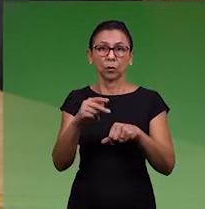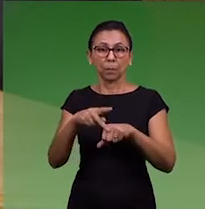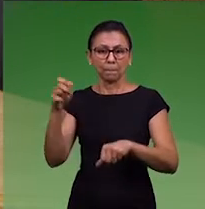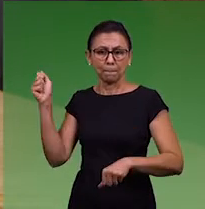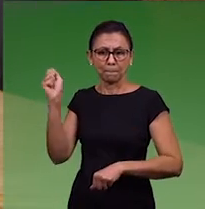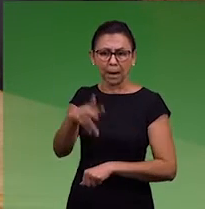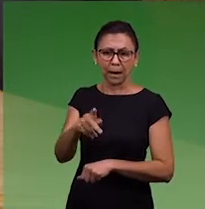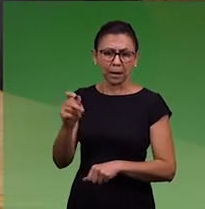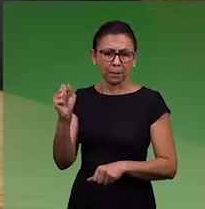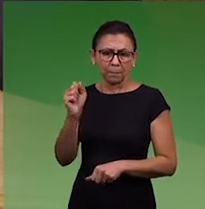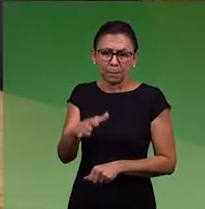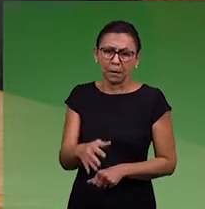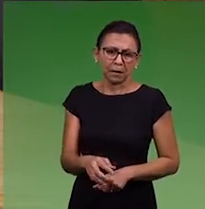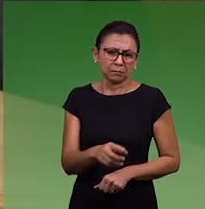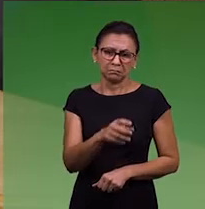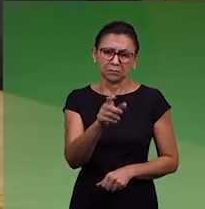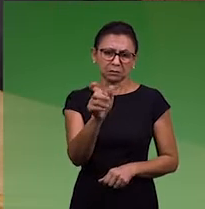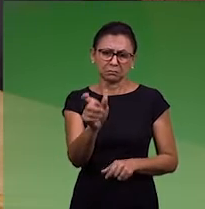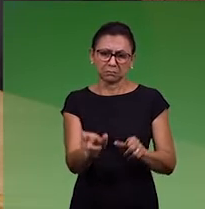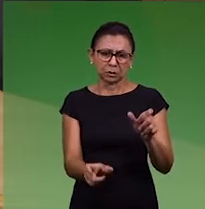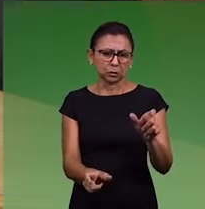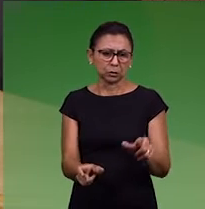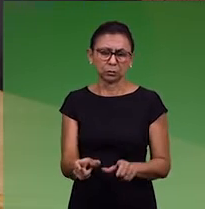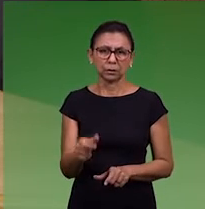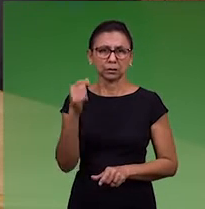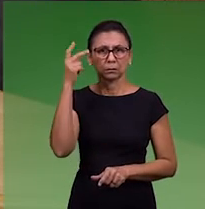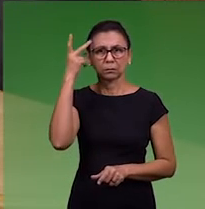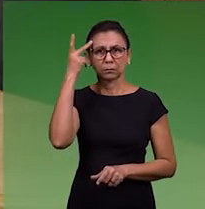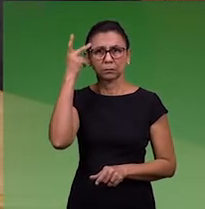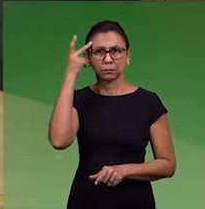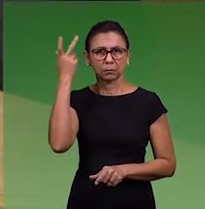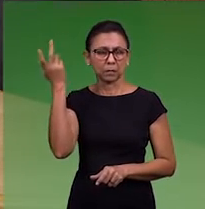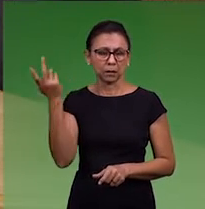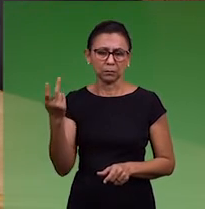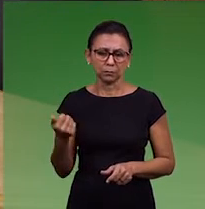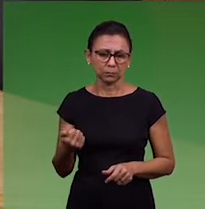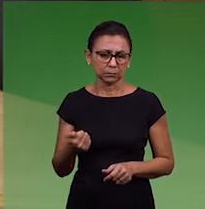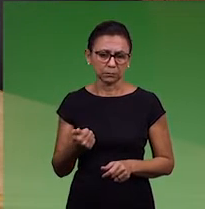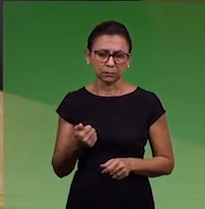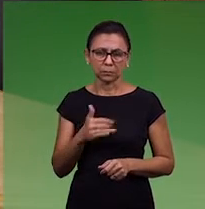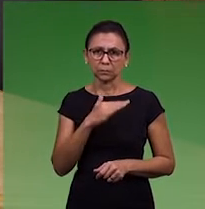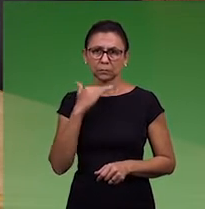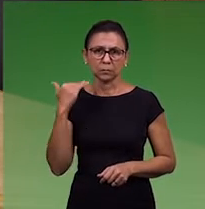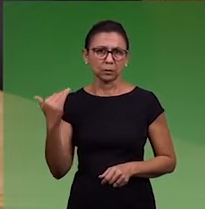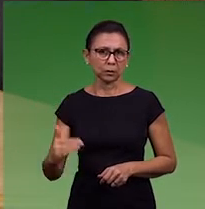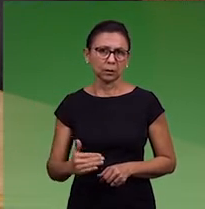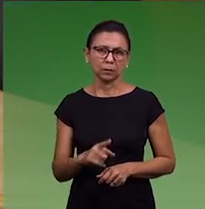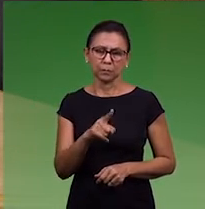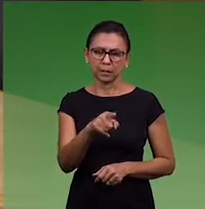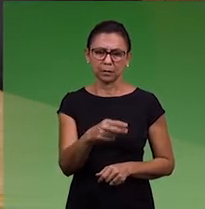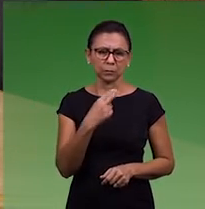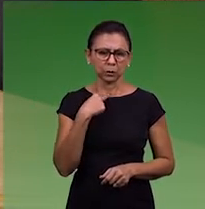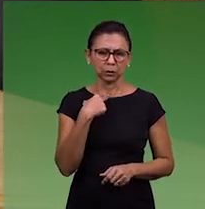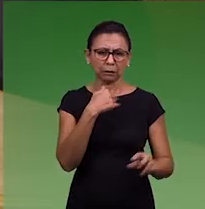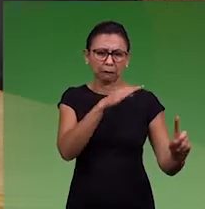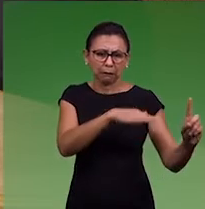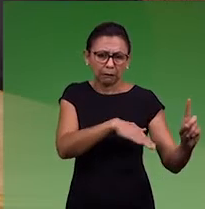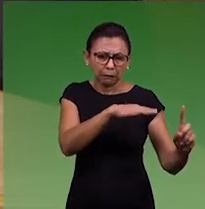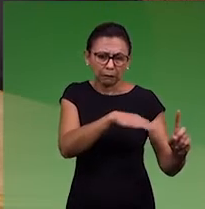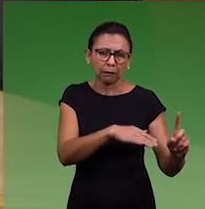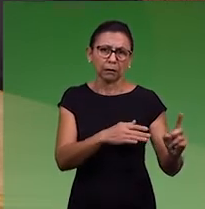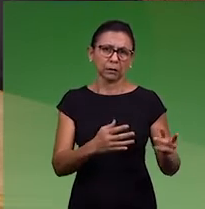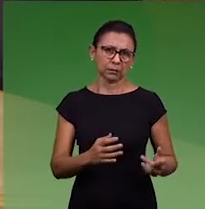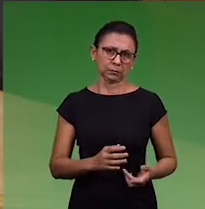né? A ninguém, não tem nenhum. O culto era um culto ao Senhor Jesus. Até por aquilo que o próprio Jesus